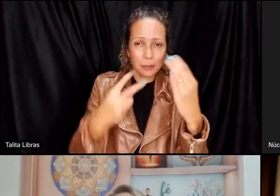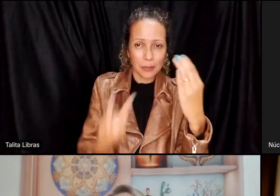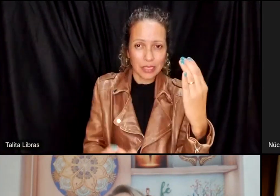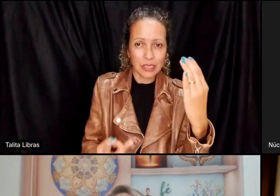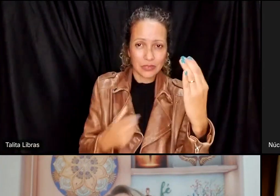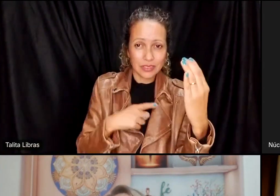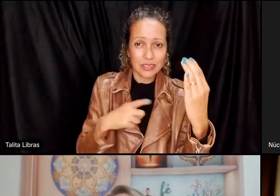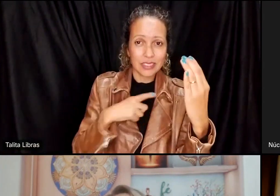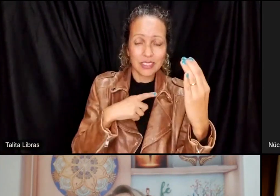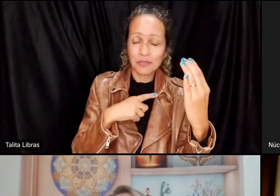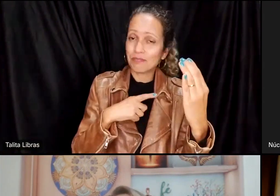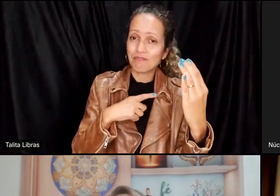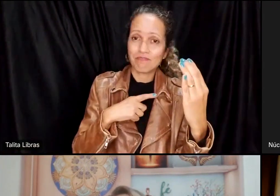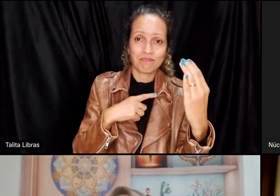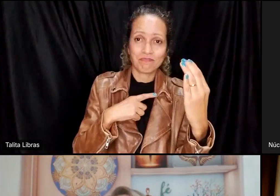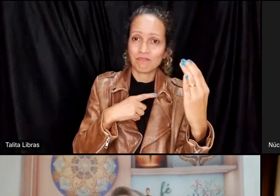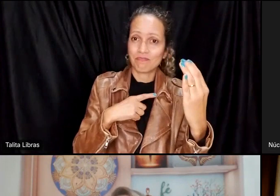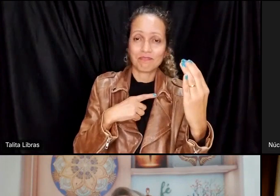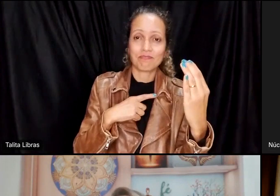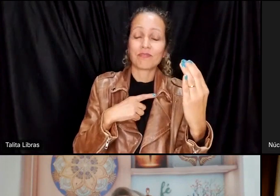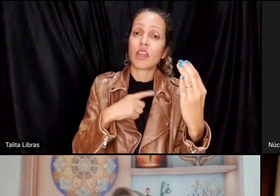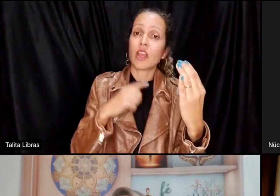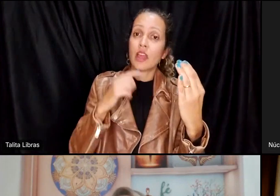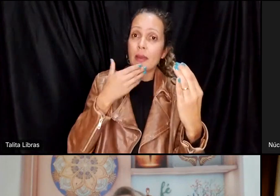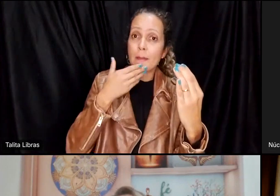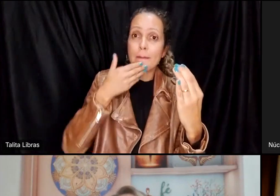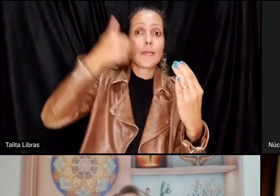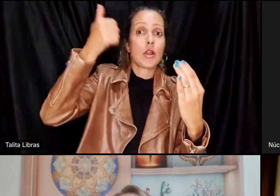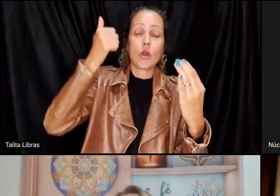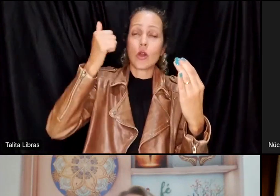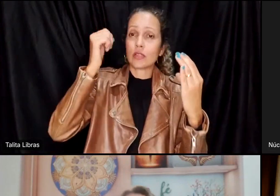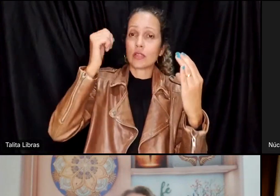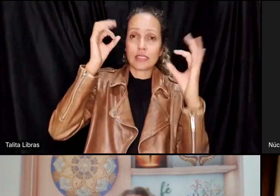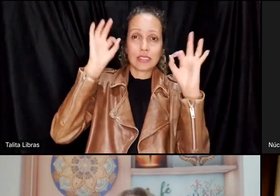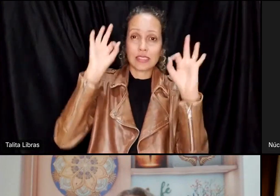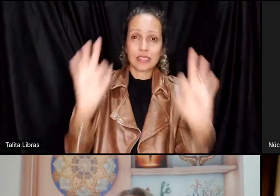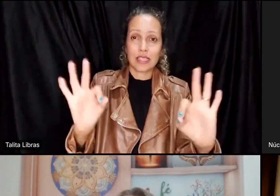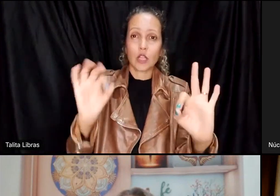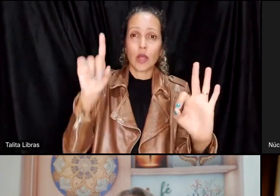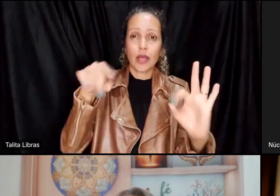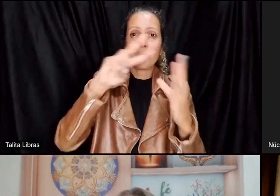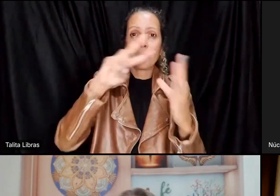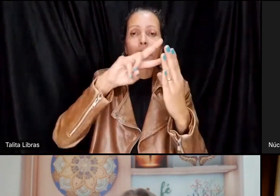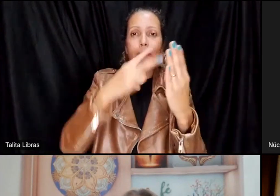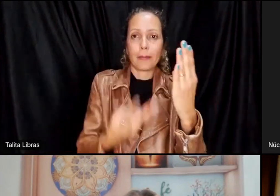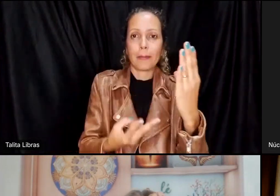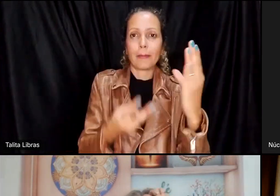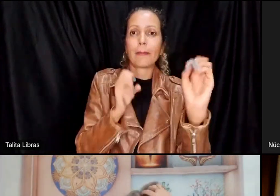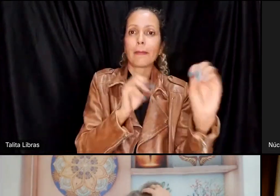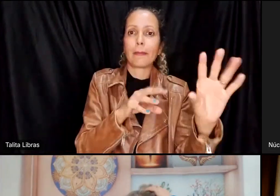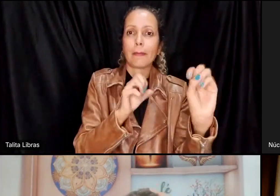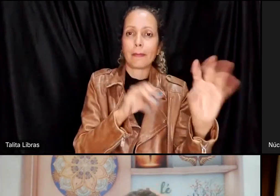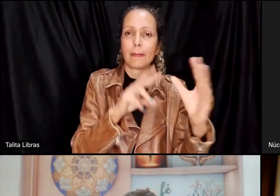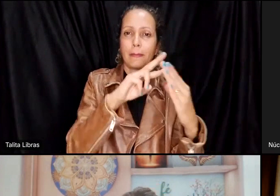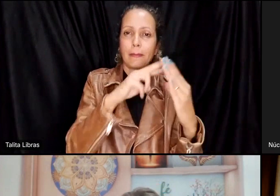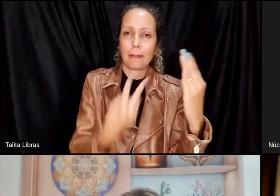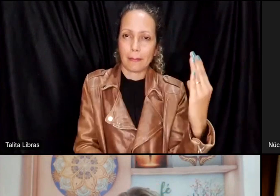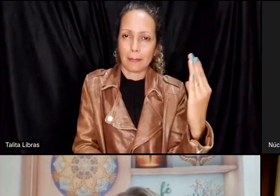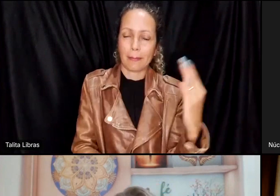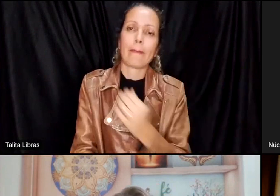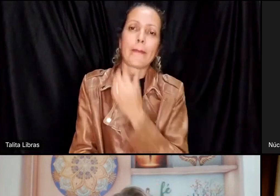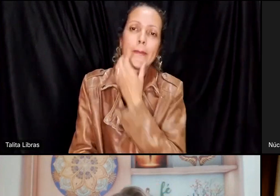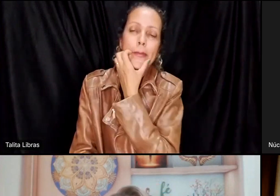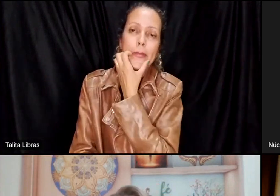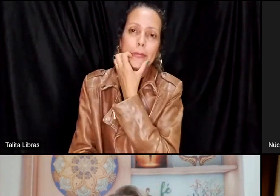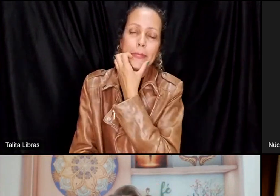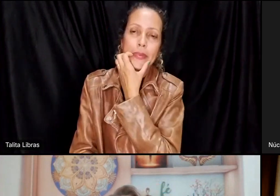que é o certo para a educação de surdos. O é o ensino bilíngue? Essa negligência também